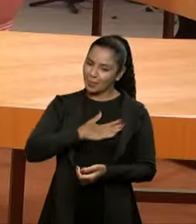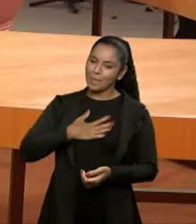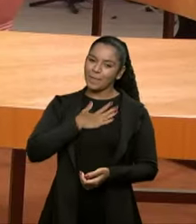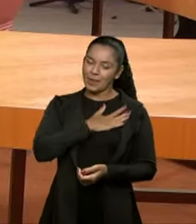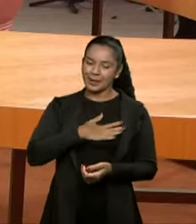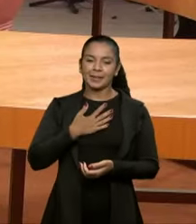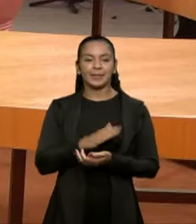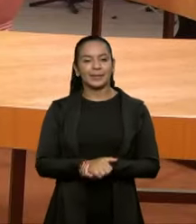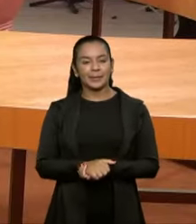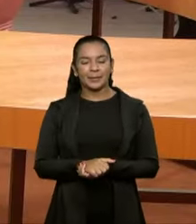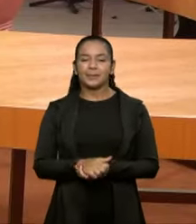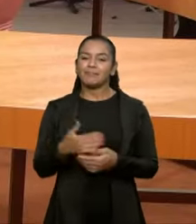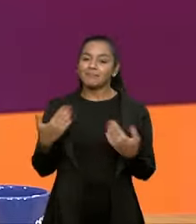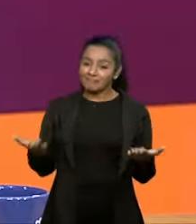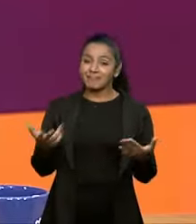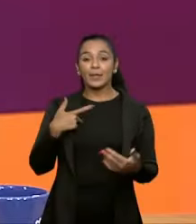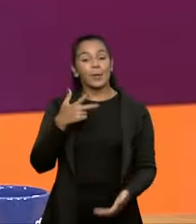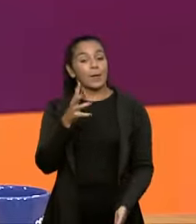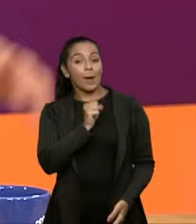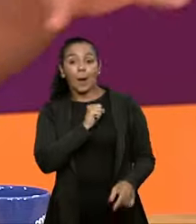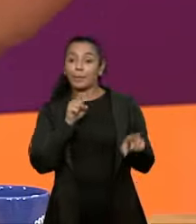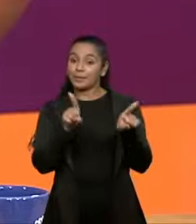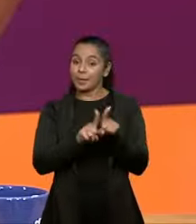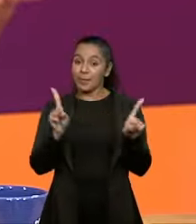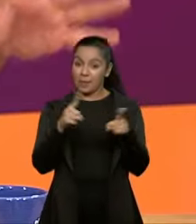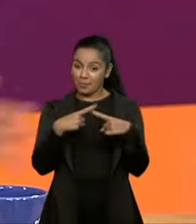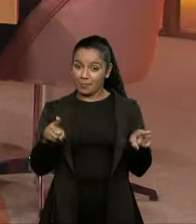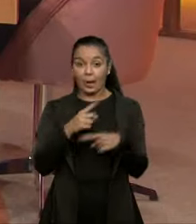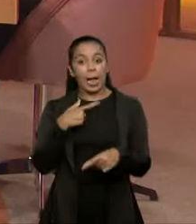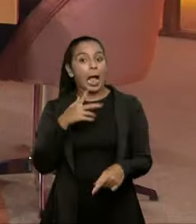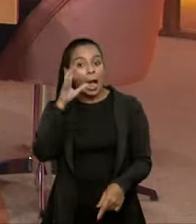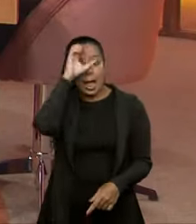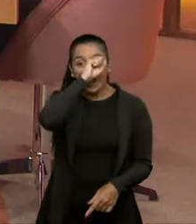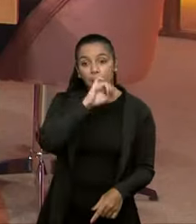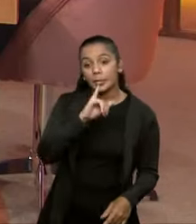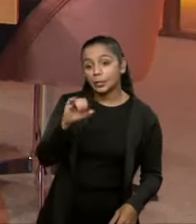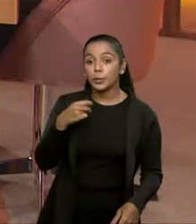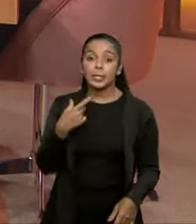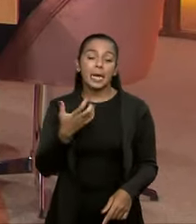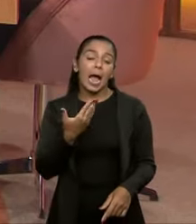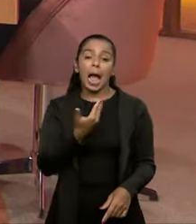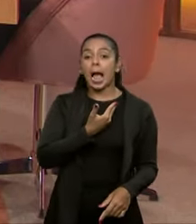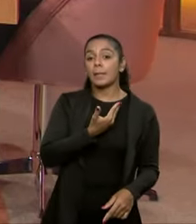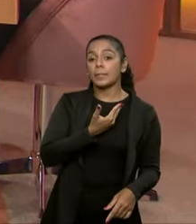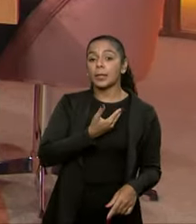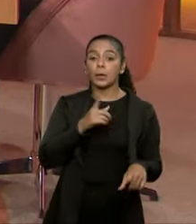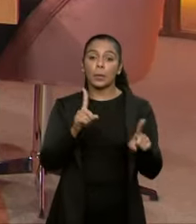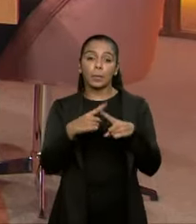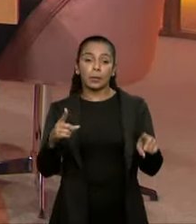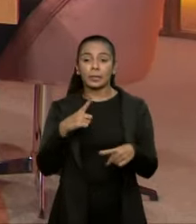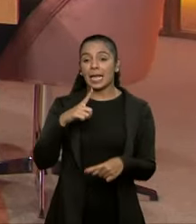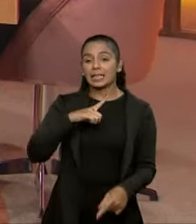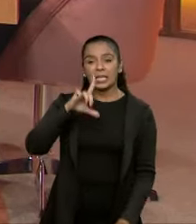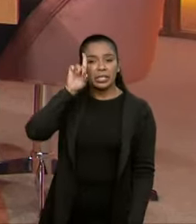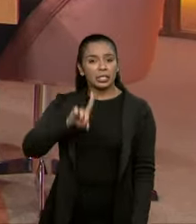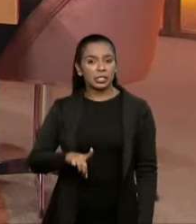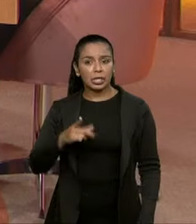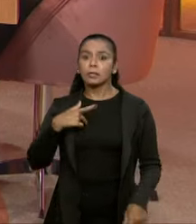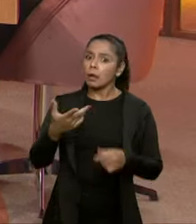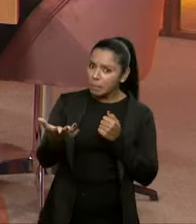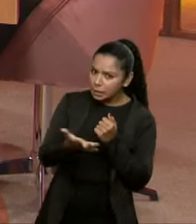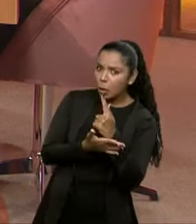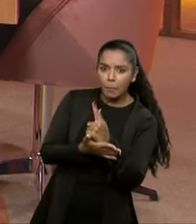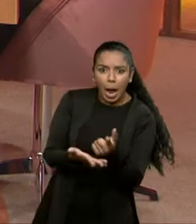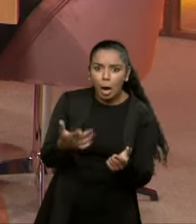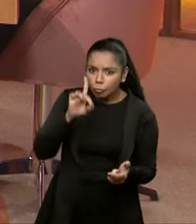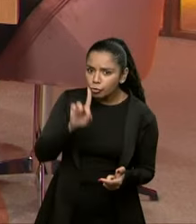sua vida. Então, mas eu amo também, no meu rolê, aí eu comecei a aprender isso, que eu queria botar, vou botar as músicas dos amigos lá, não pode, tem copyright, vai pagar direito autoral. Eu falei, mas eu pago direito autoral, não tem